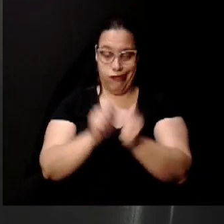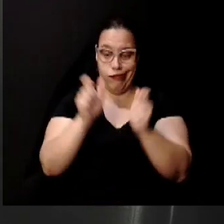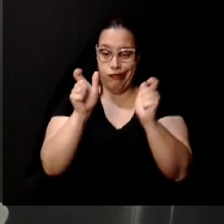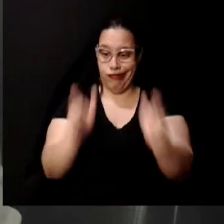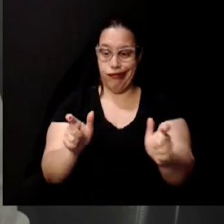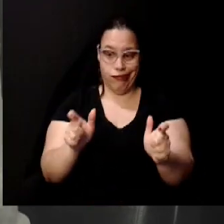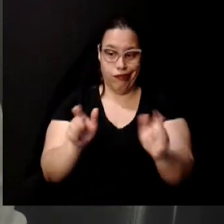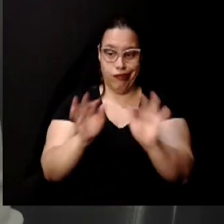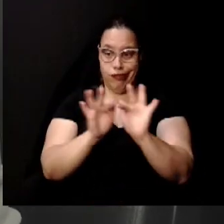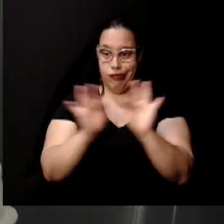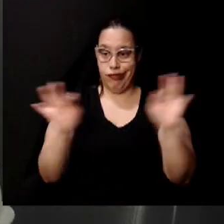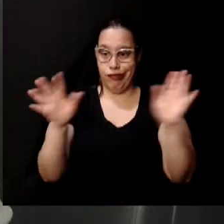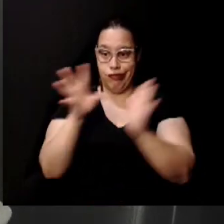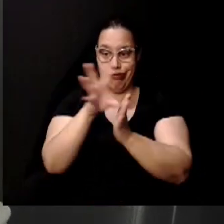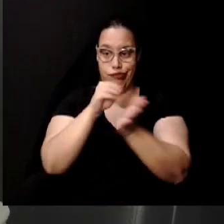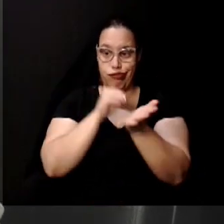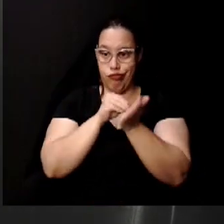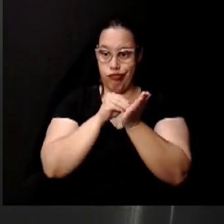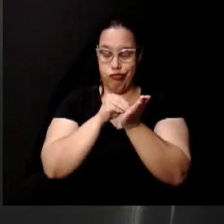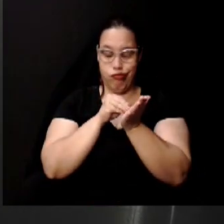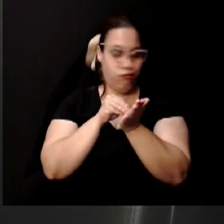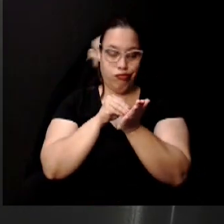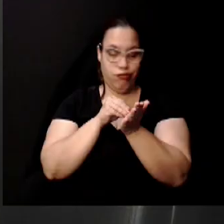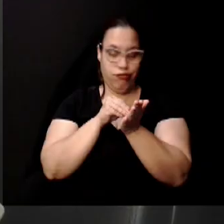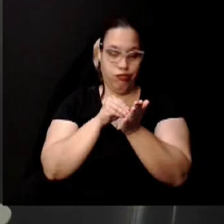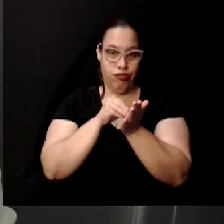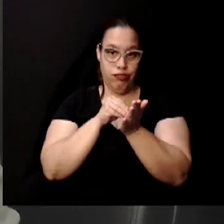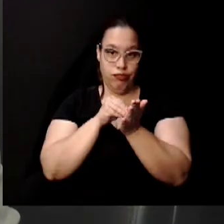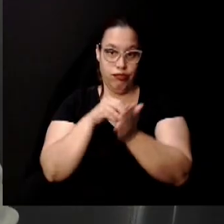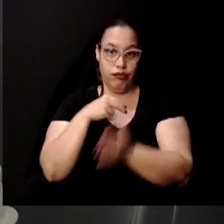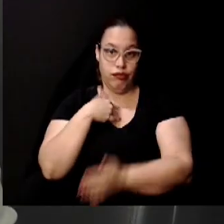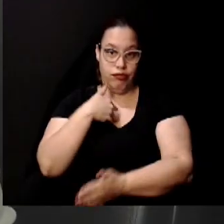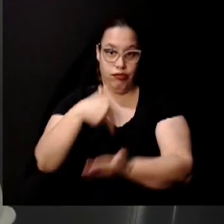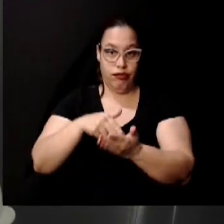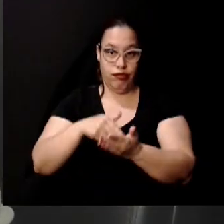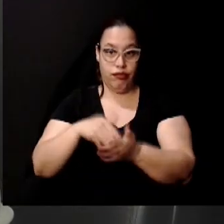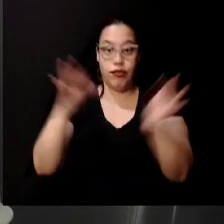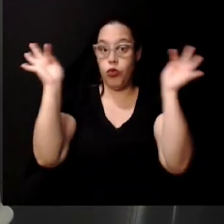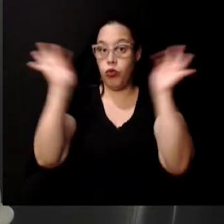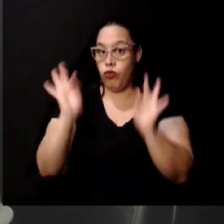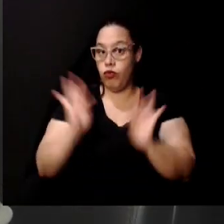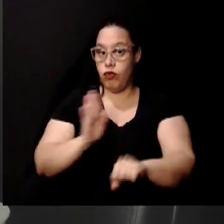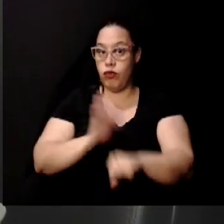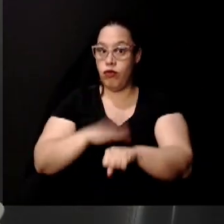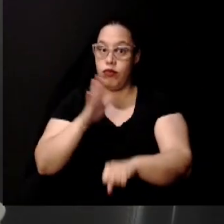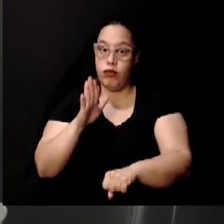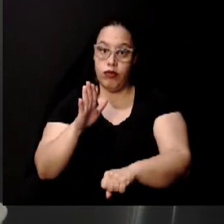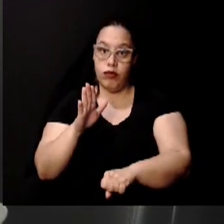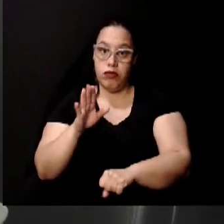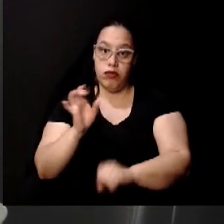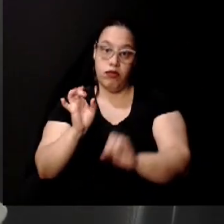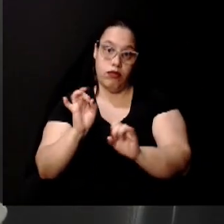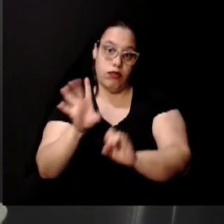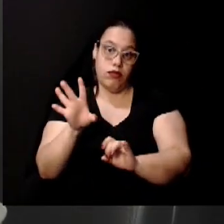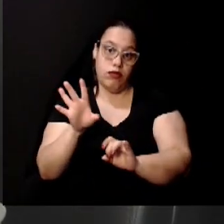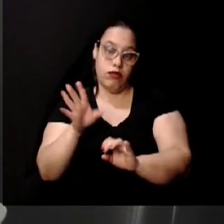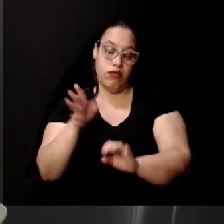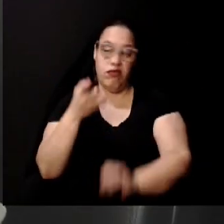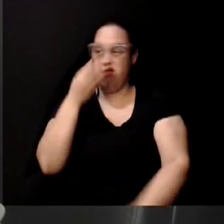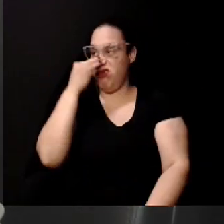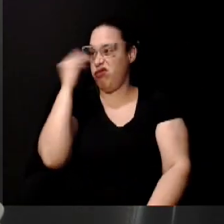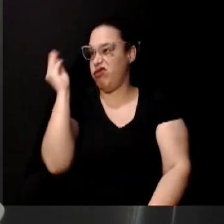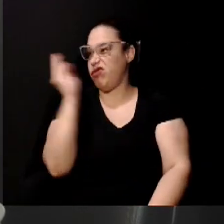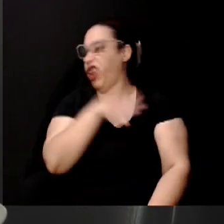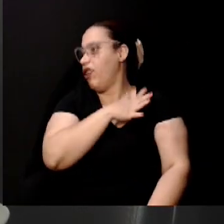nesse modelo, nesse formato, e me tornei muito mais feliz na medida em que eu simplesmente desencanei do formato, porque eu